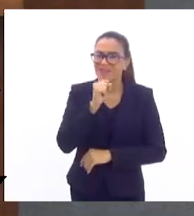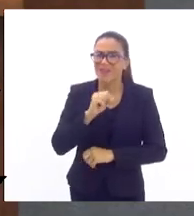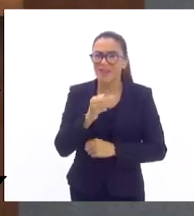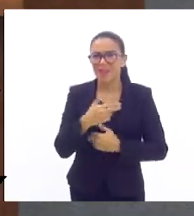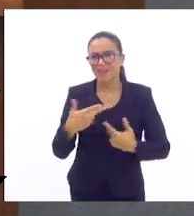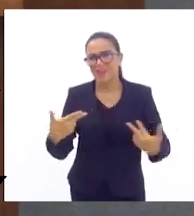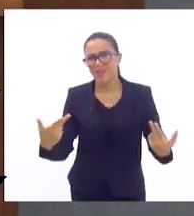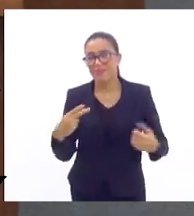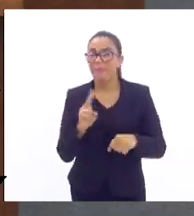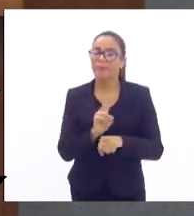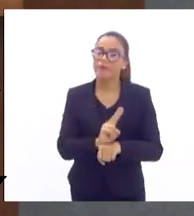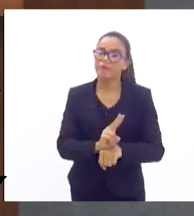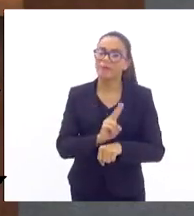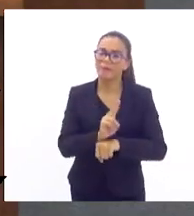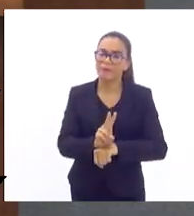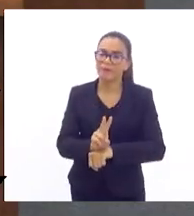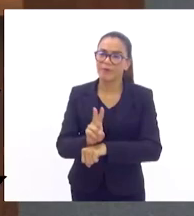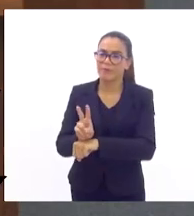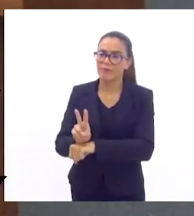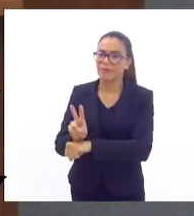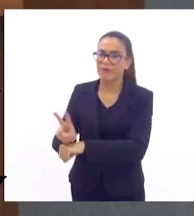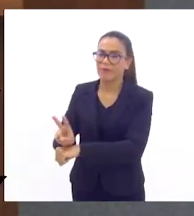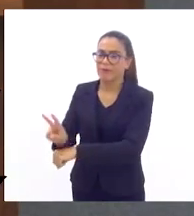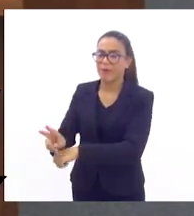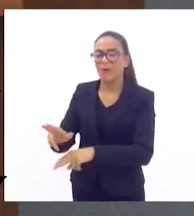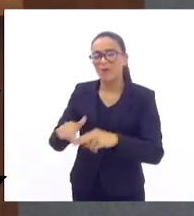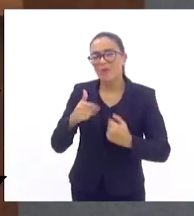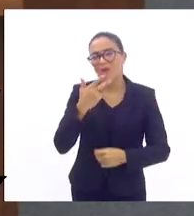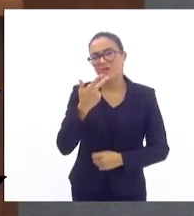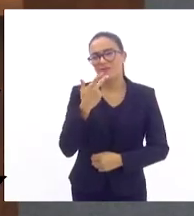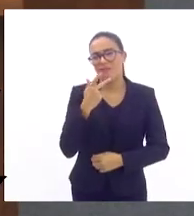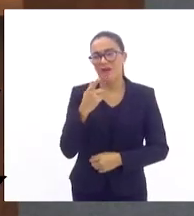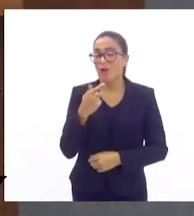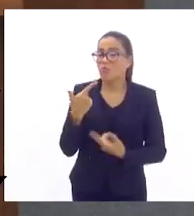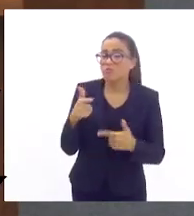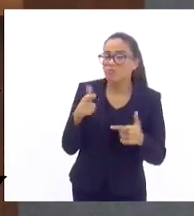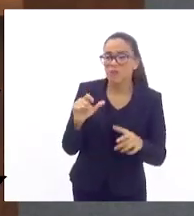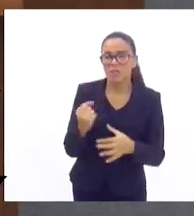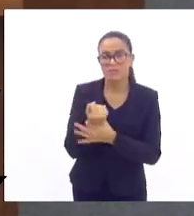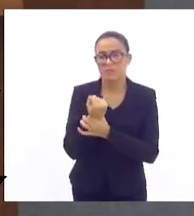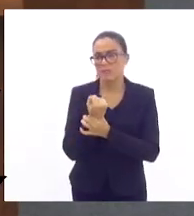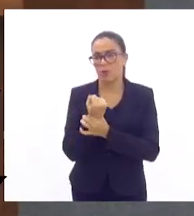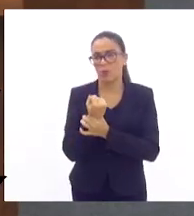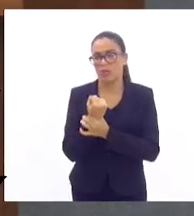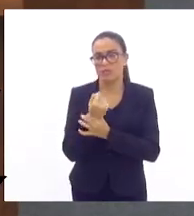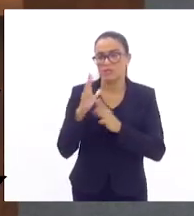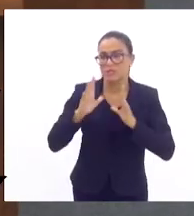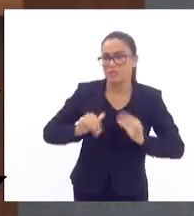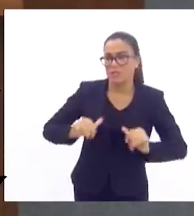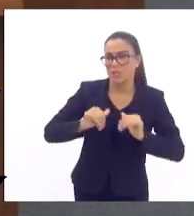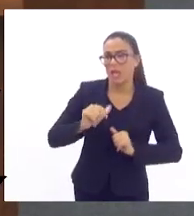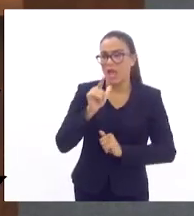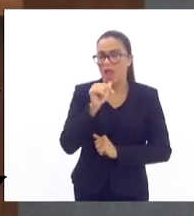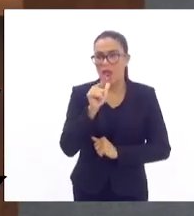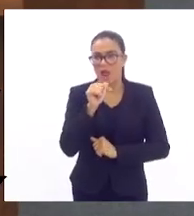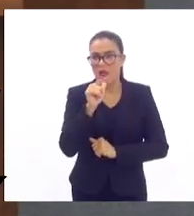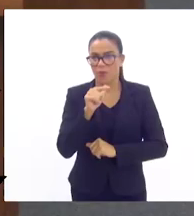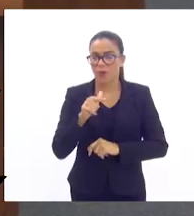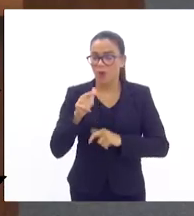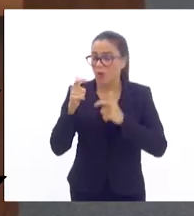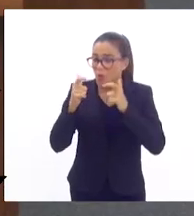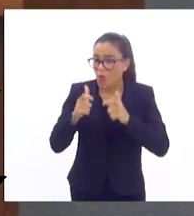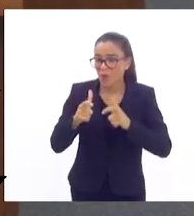eternamente provisórias. Por isso é que eu falo da insegurança sanitária, porque vivemos em área de